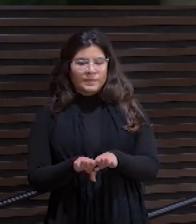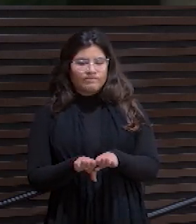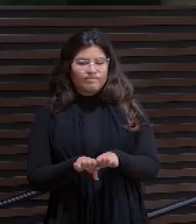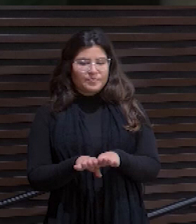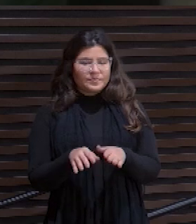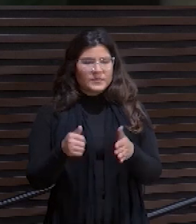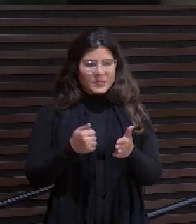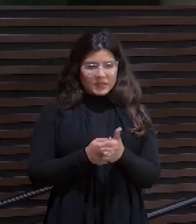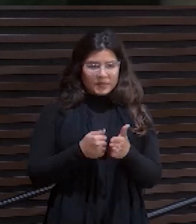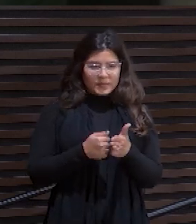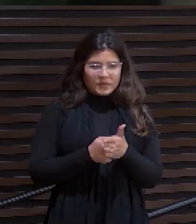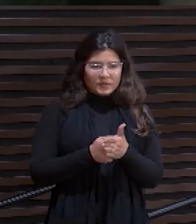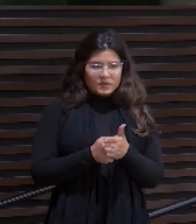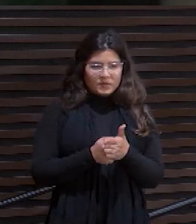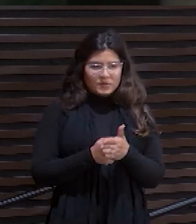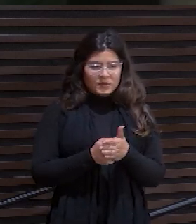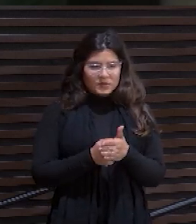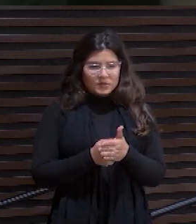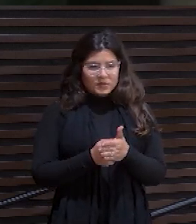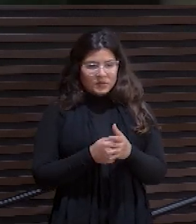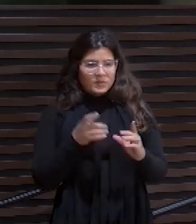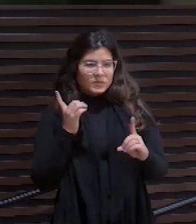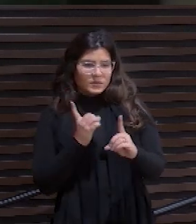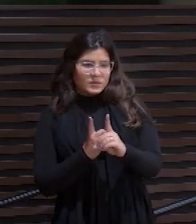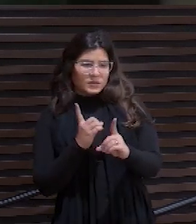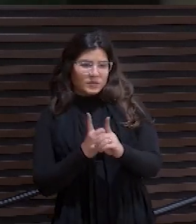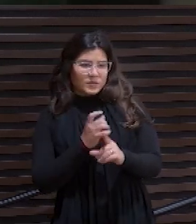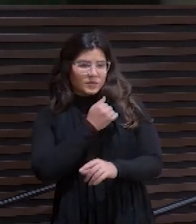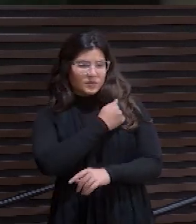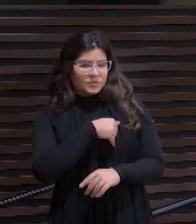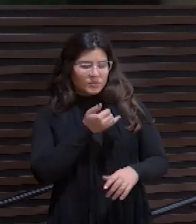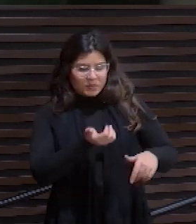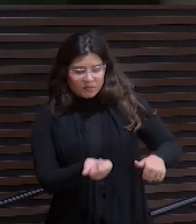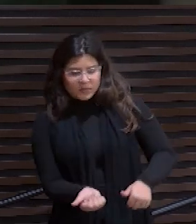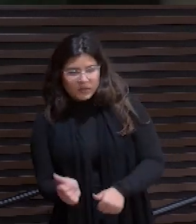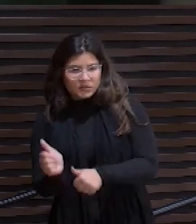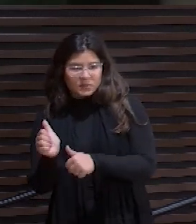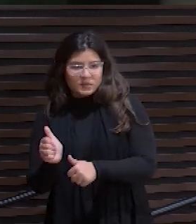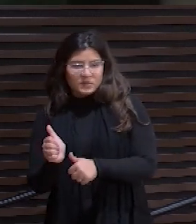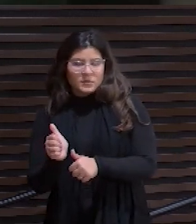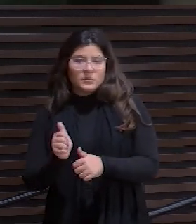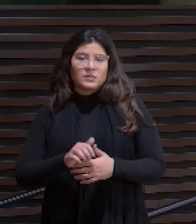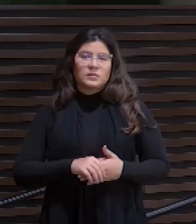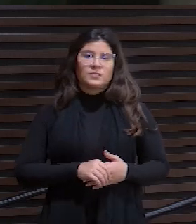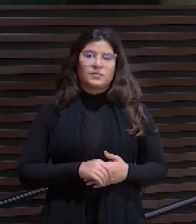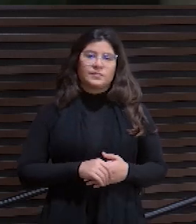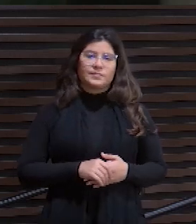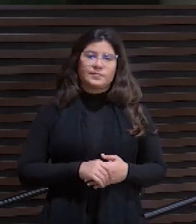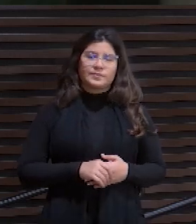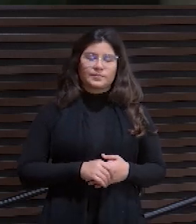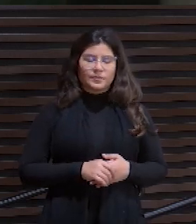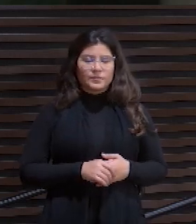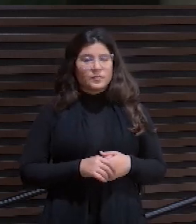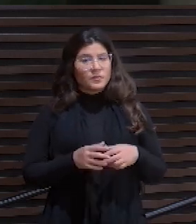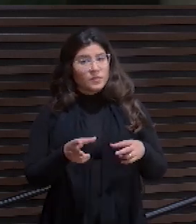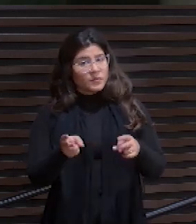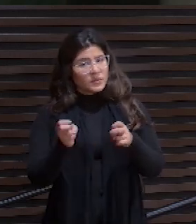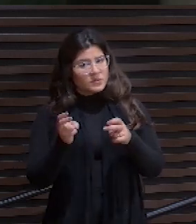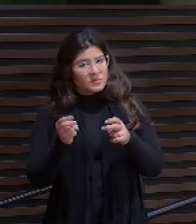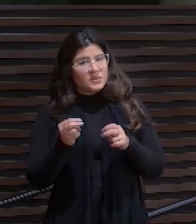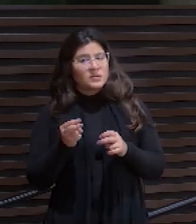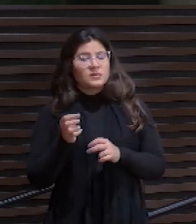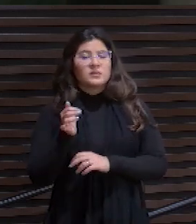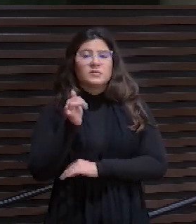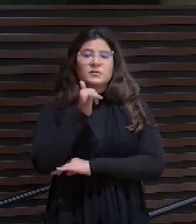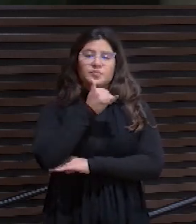discípulos de João Batista. Então, se nós olharmos com atenção, a gente vai perceber que, infelizmente,